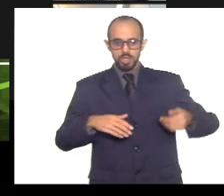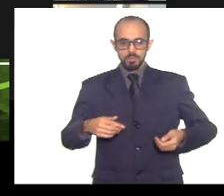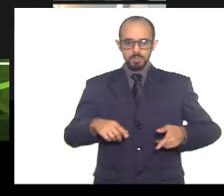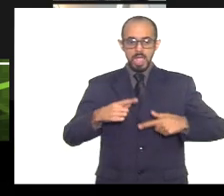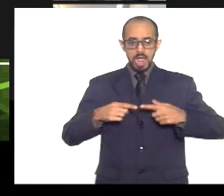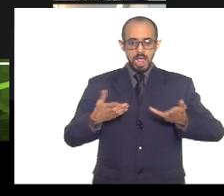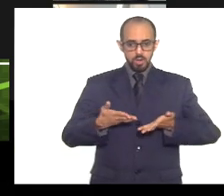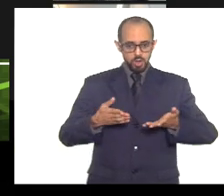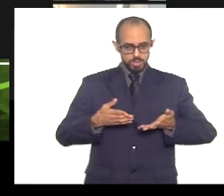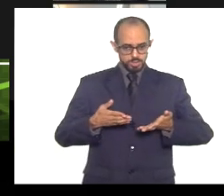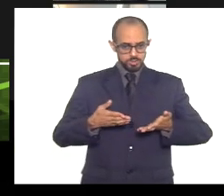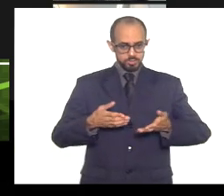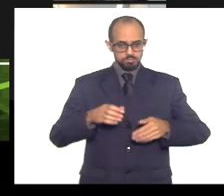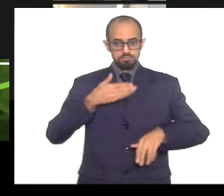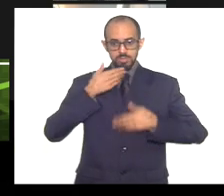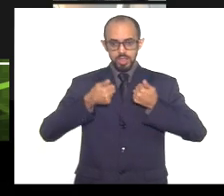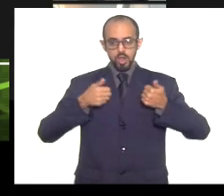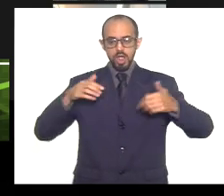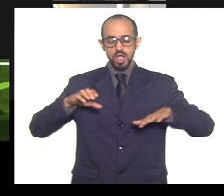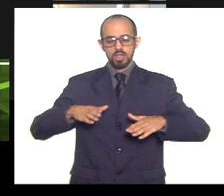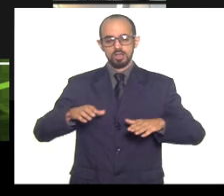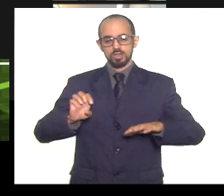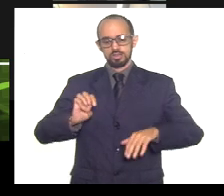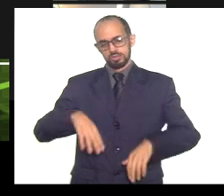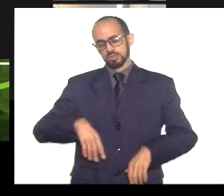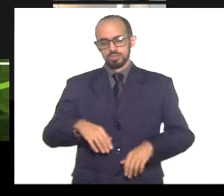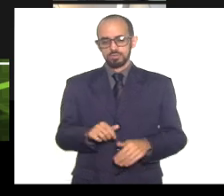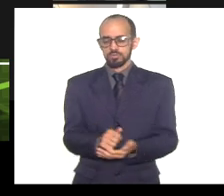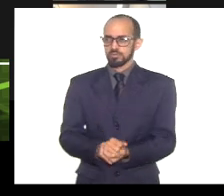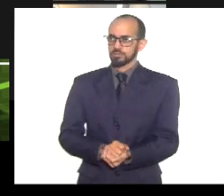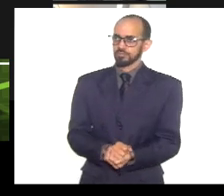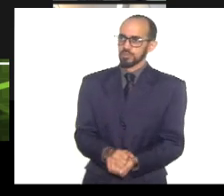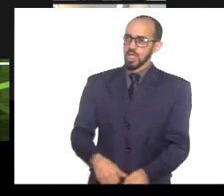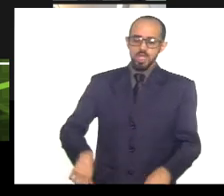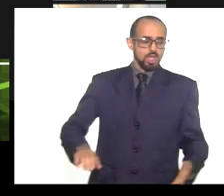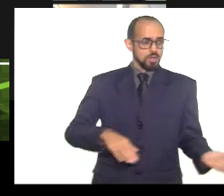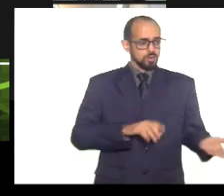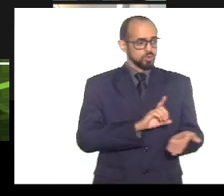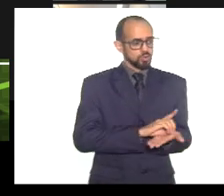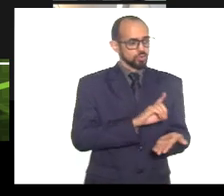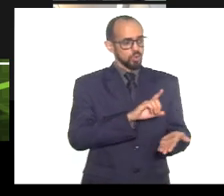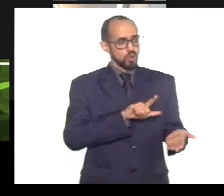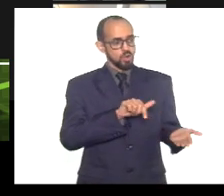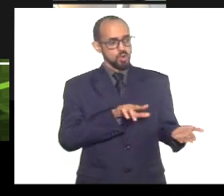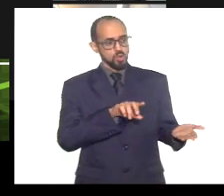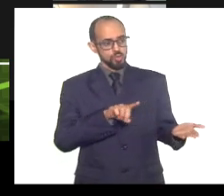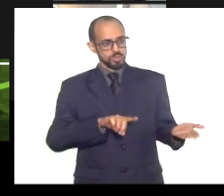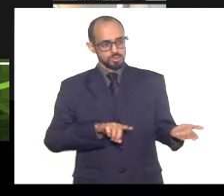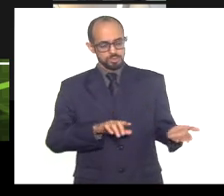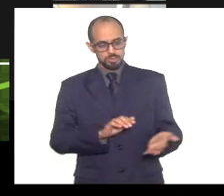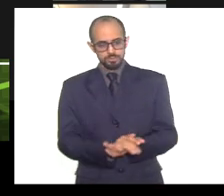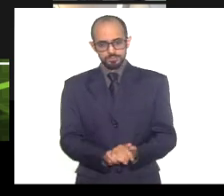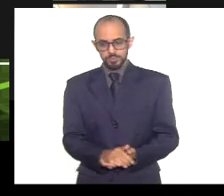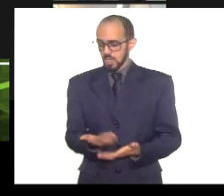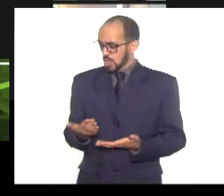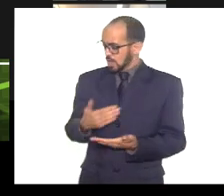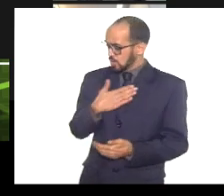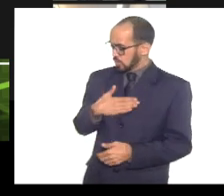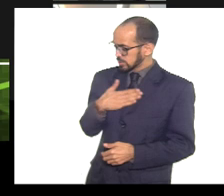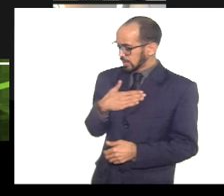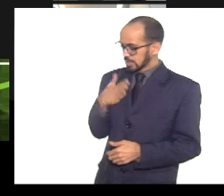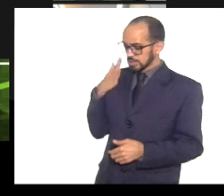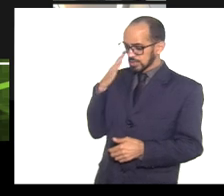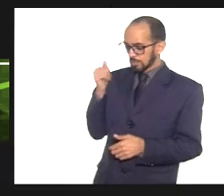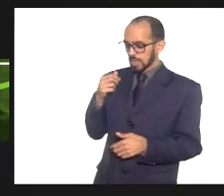Cláudio? Agora, é melhor. Por favor, doutor Luiz Cláudio, representando o Ministério Público Federal. Eu gostaria de saber quem faz